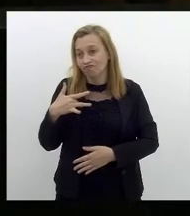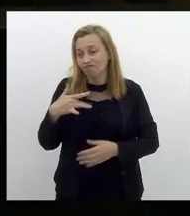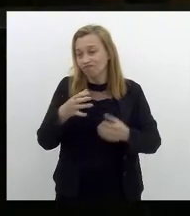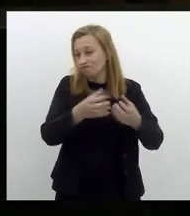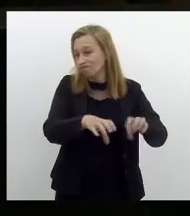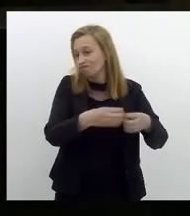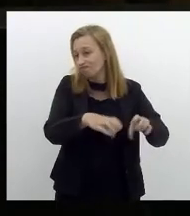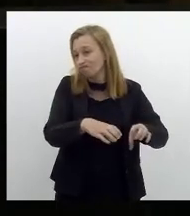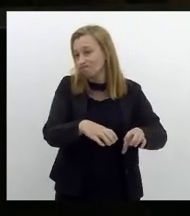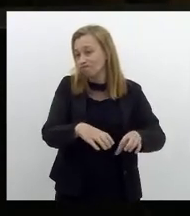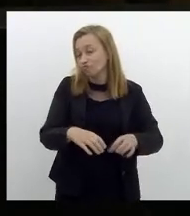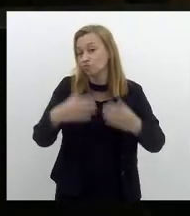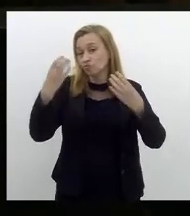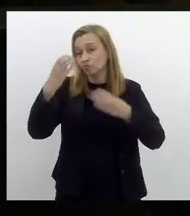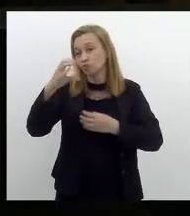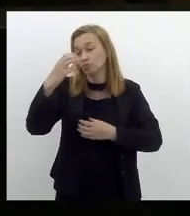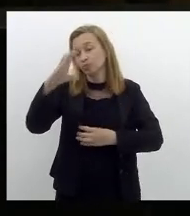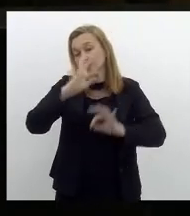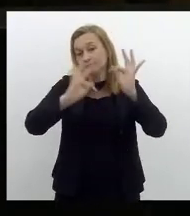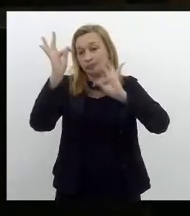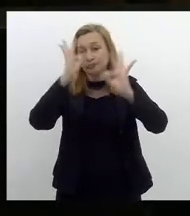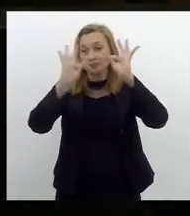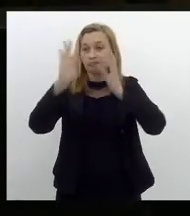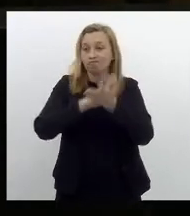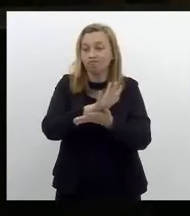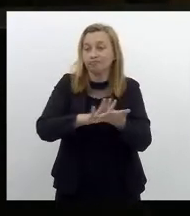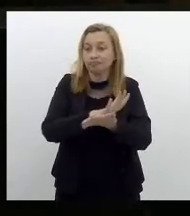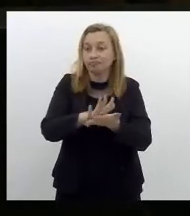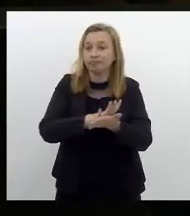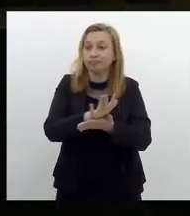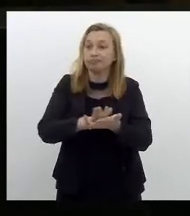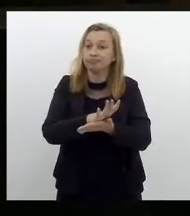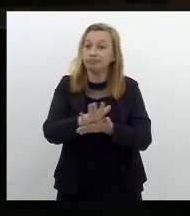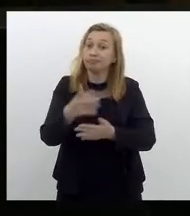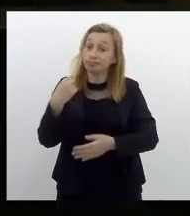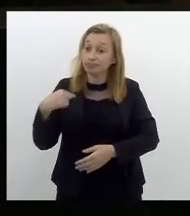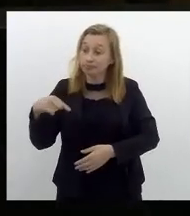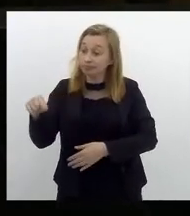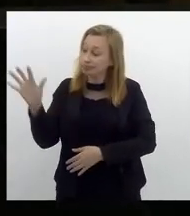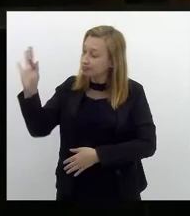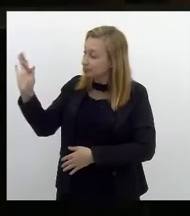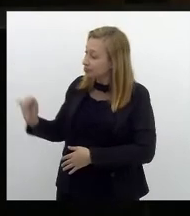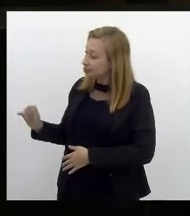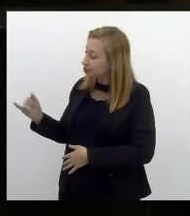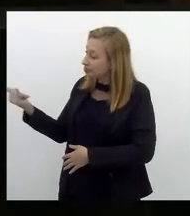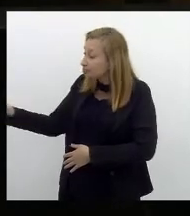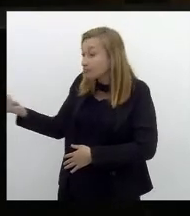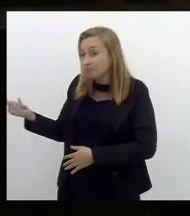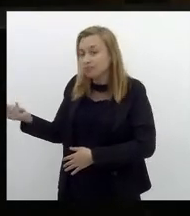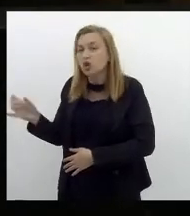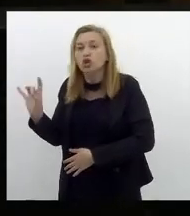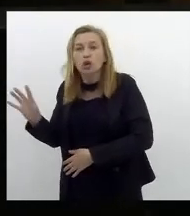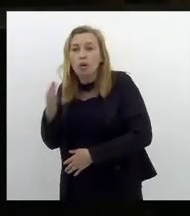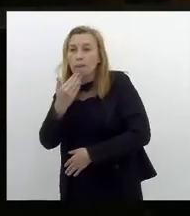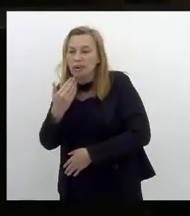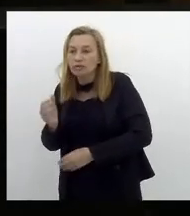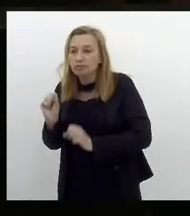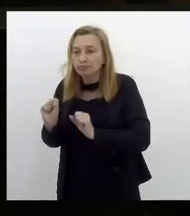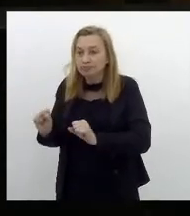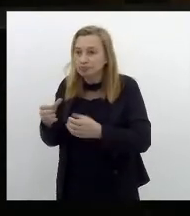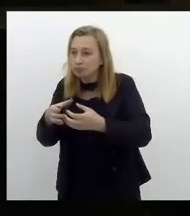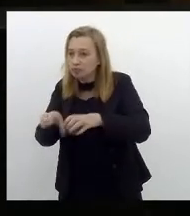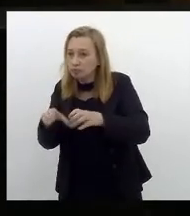de concurso para a ciência e tecnologia. Aí você vai em cima da Fazenda, ela diz o seguinte: eu só posso pedir